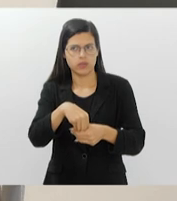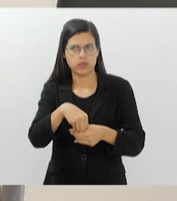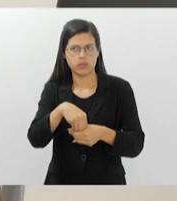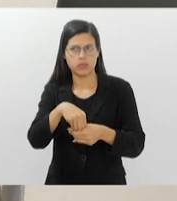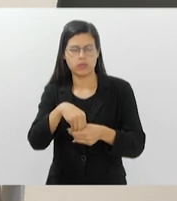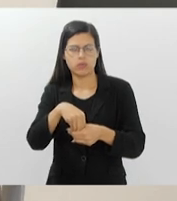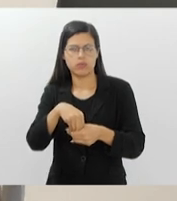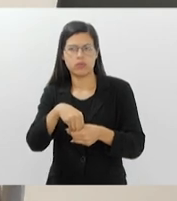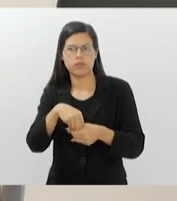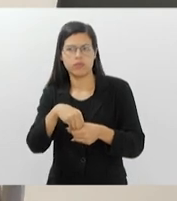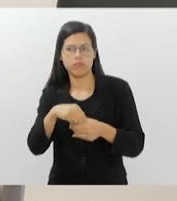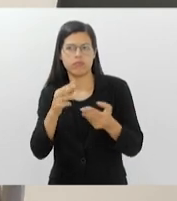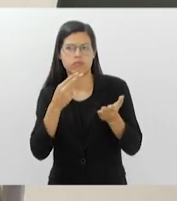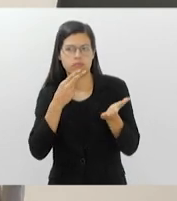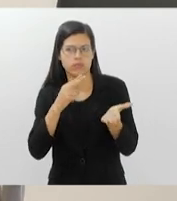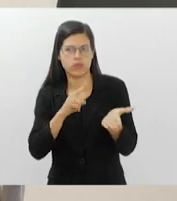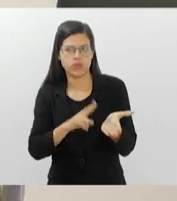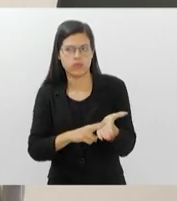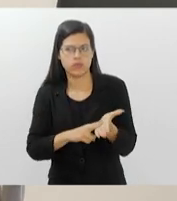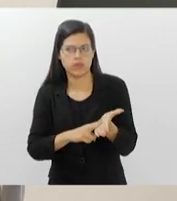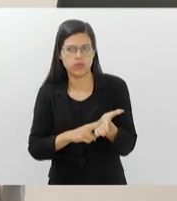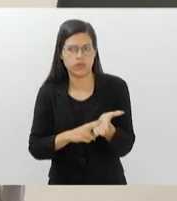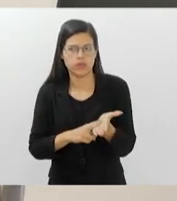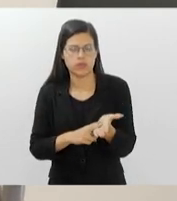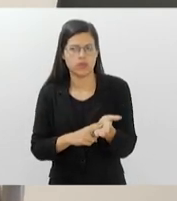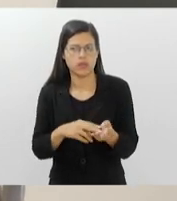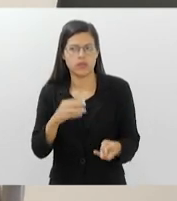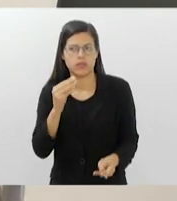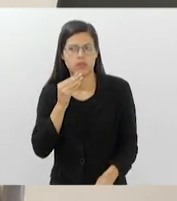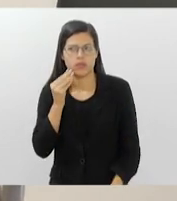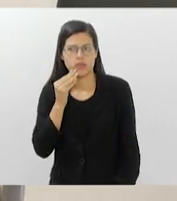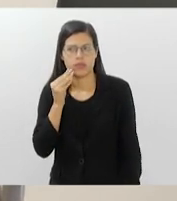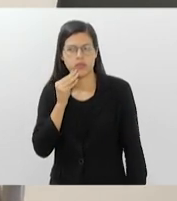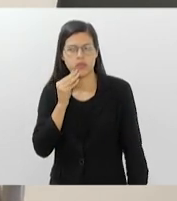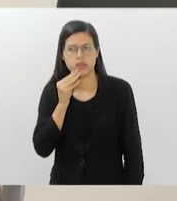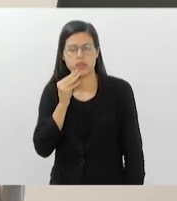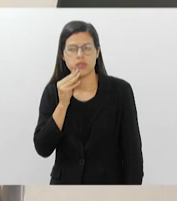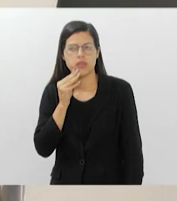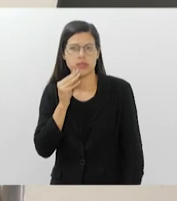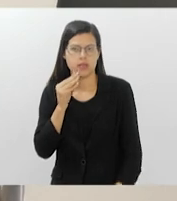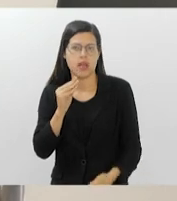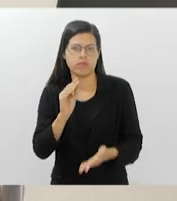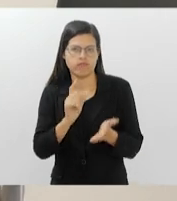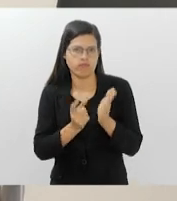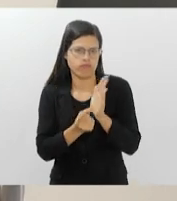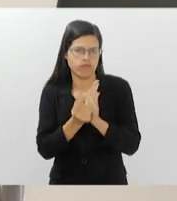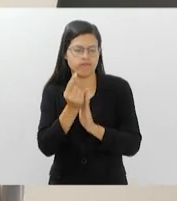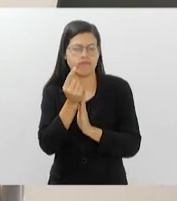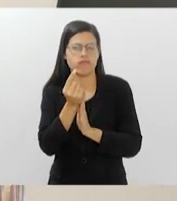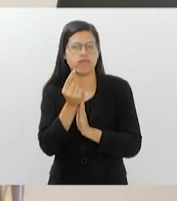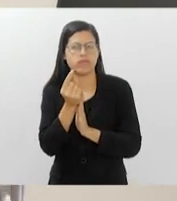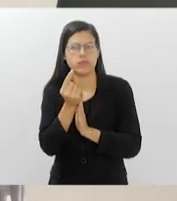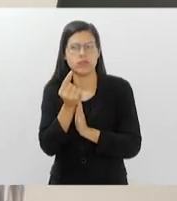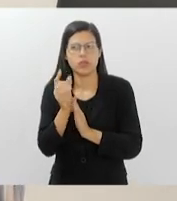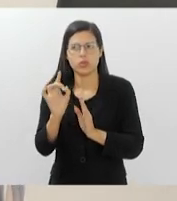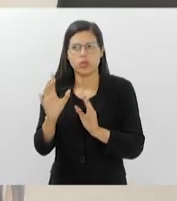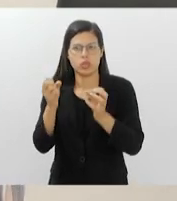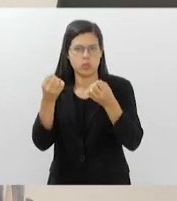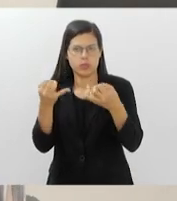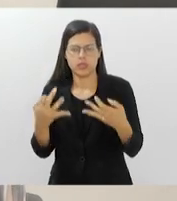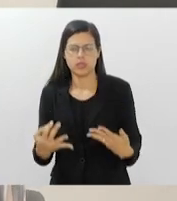dentro da carta para poder trazer pro pro orçamento er na Su explicação